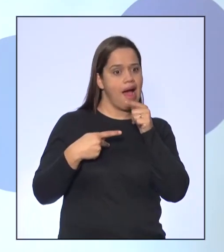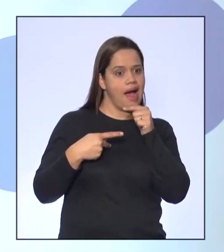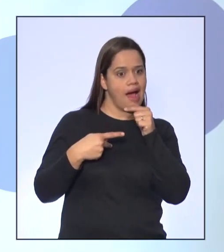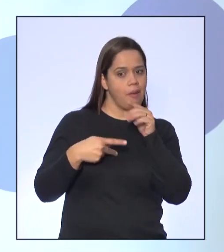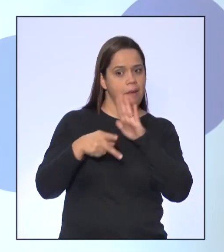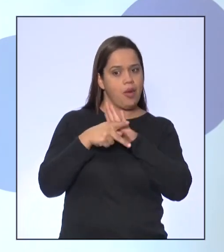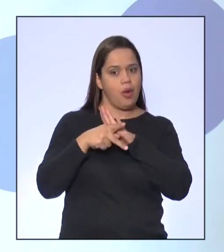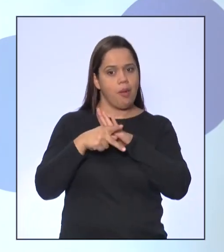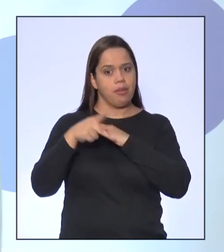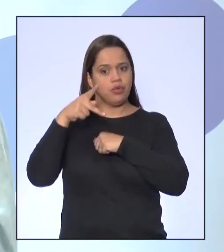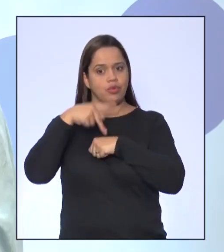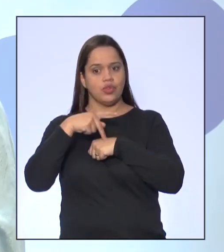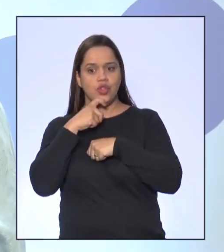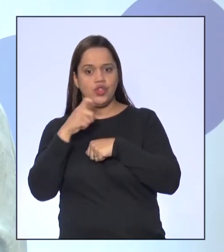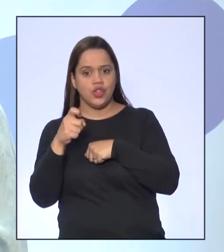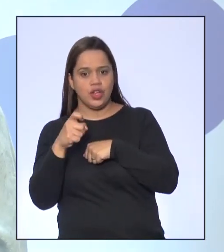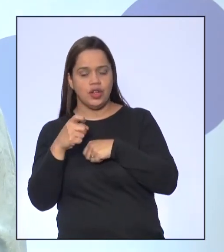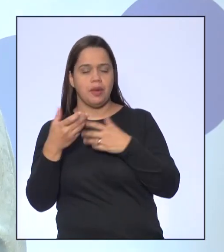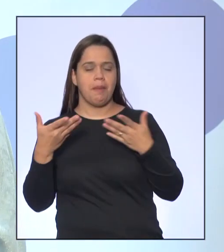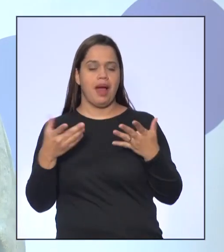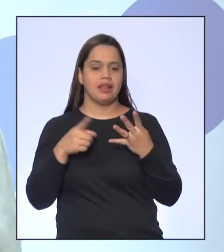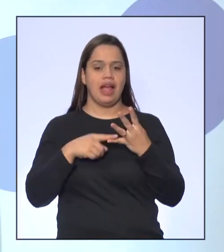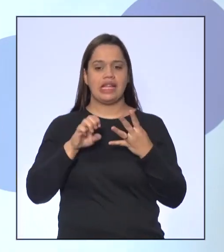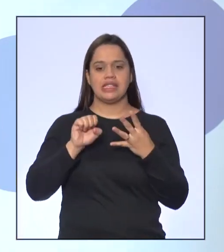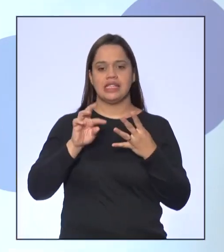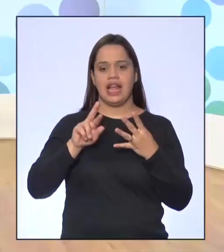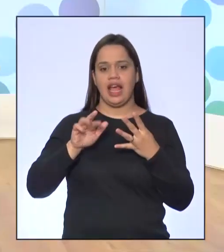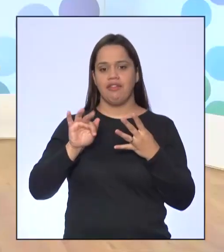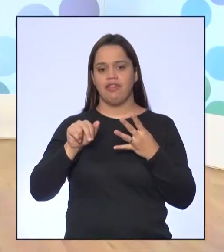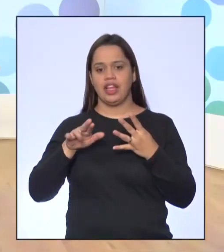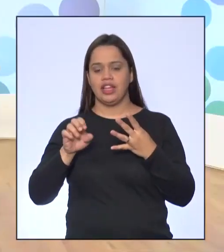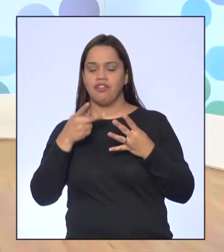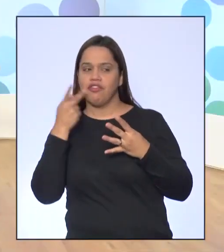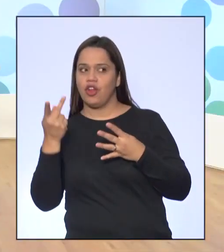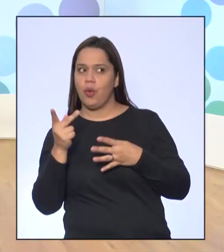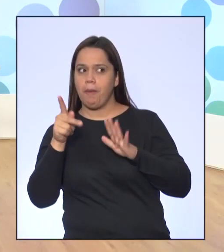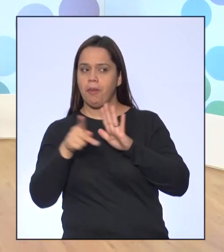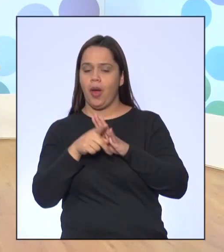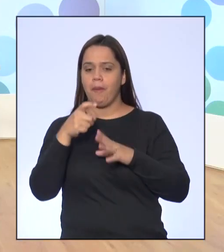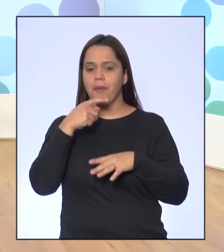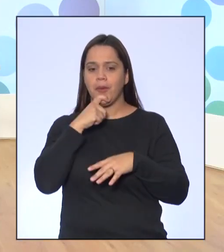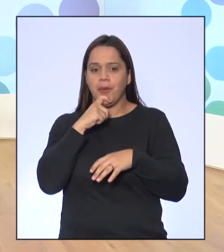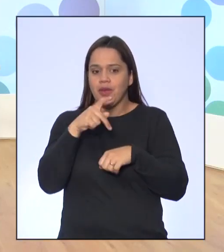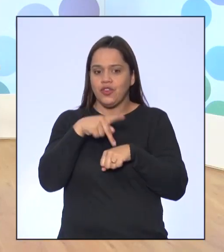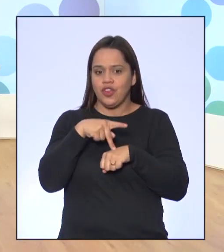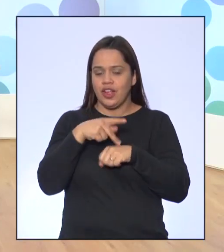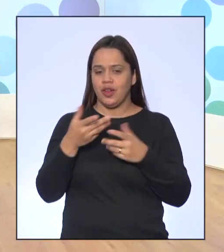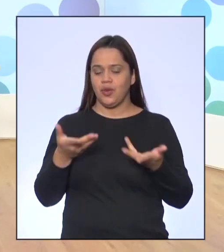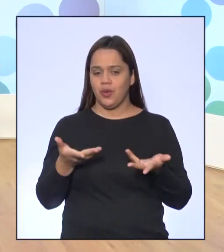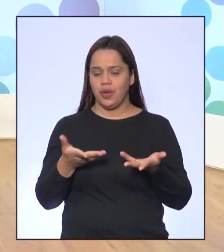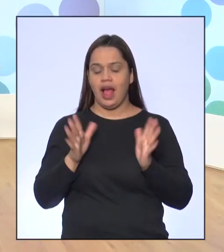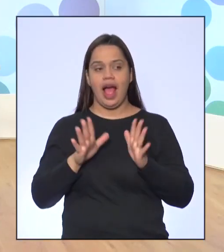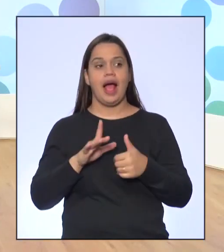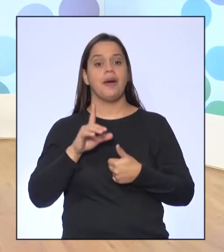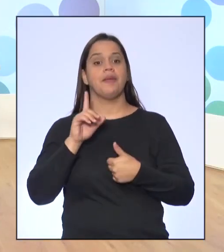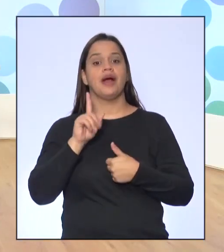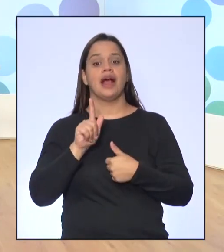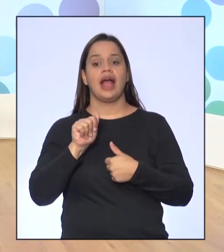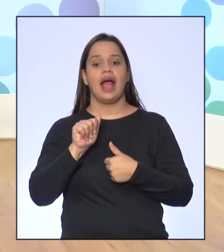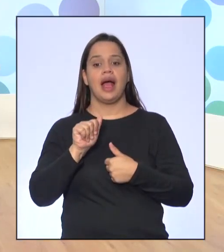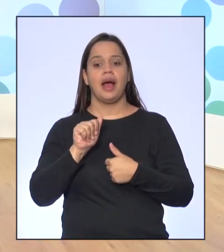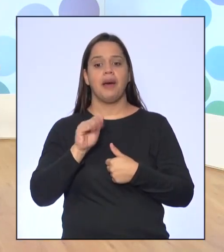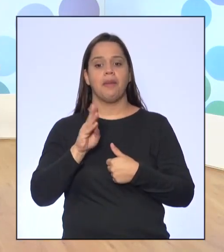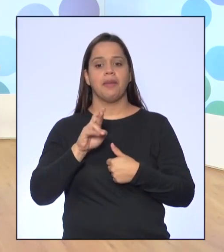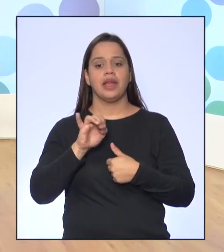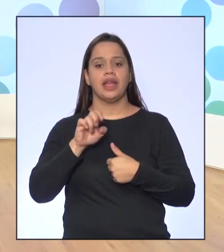Stephanie, gelo. Agora, professora Sandra, a senhora vai gostar. Será? Não Vamos sei, lá. vamos ver. Vamos ver. A Gabriela viu uma